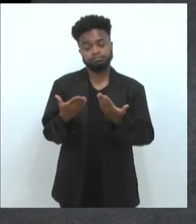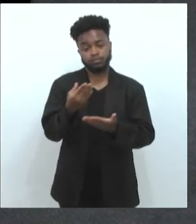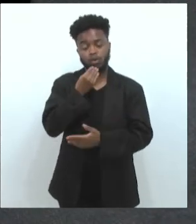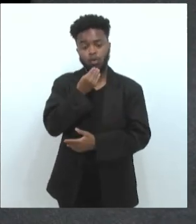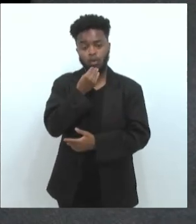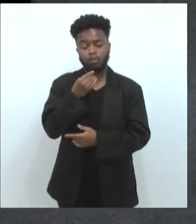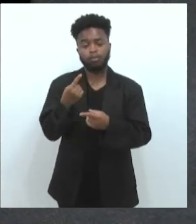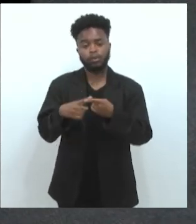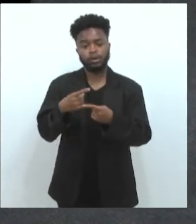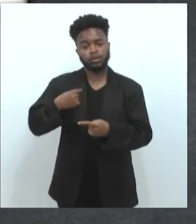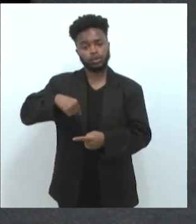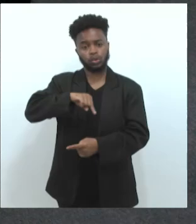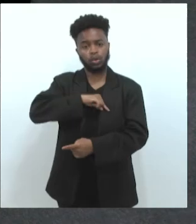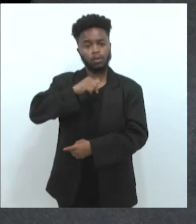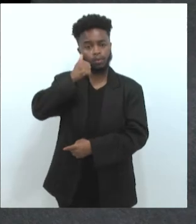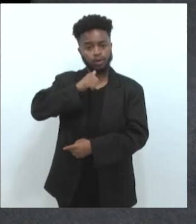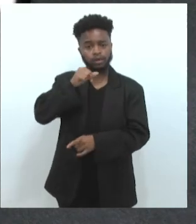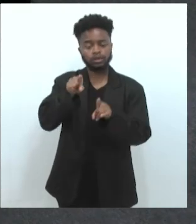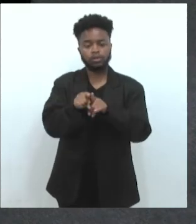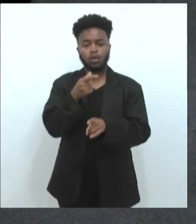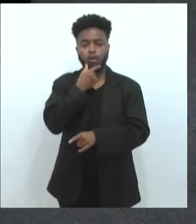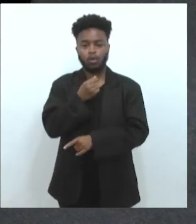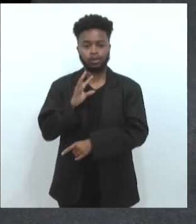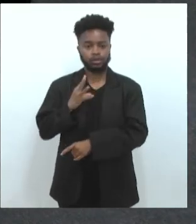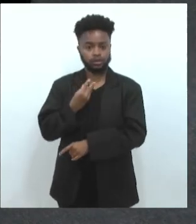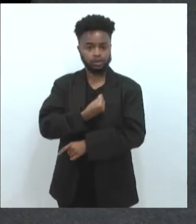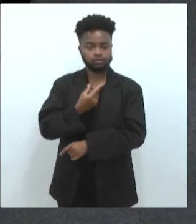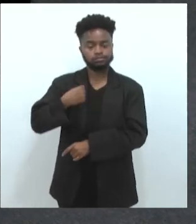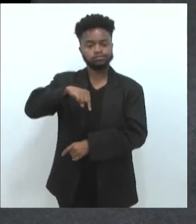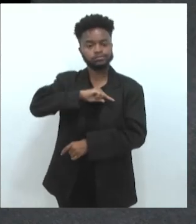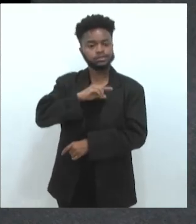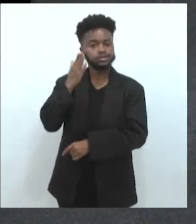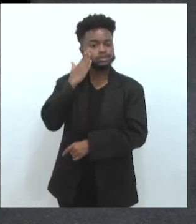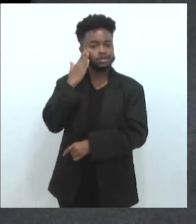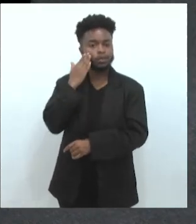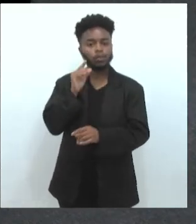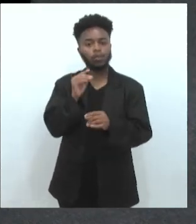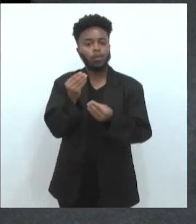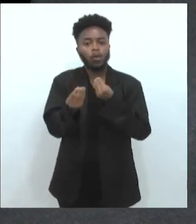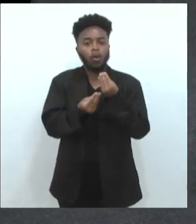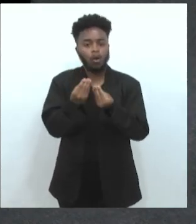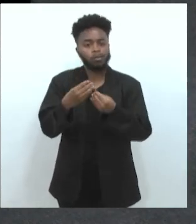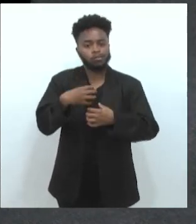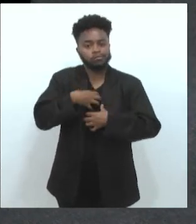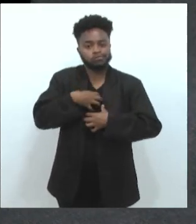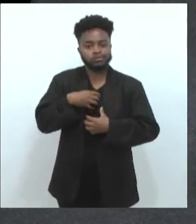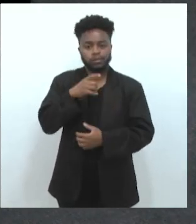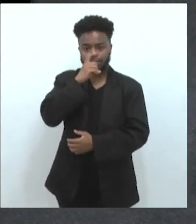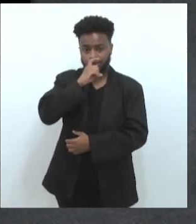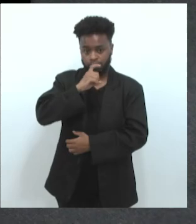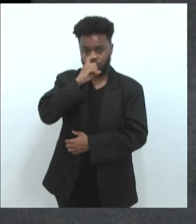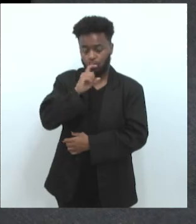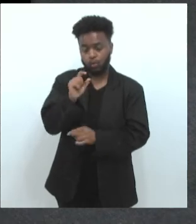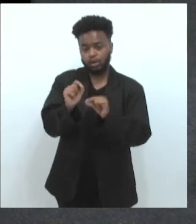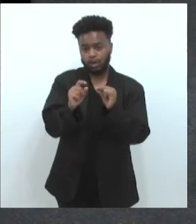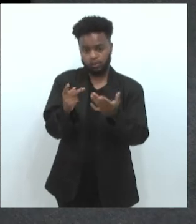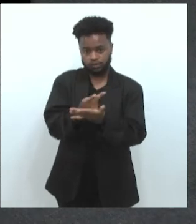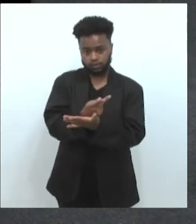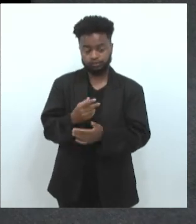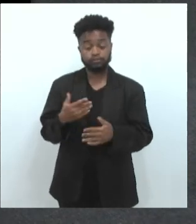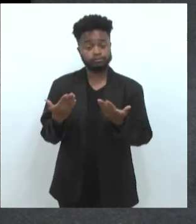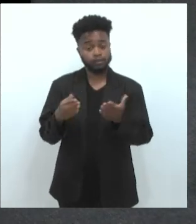todas nós, mulheres e homens trans, sabemos o que é estar menstruados. E essa pauta